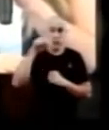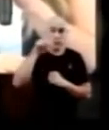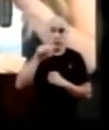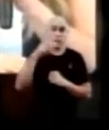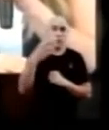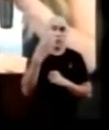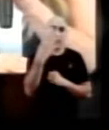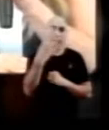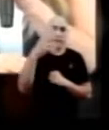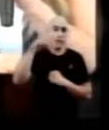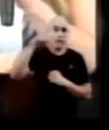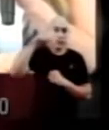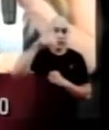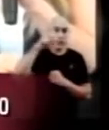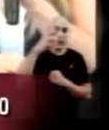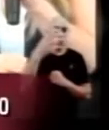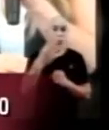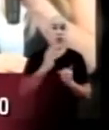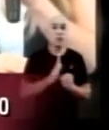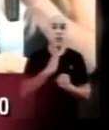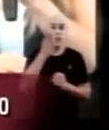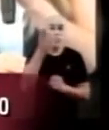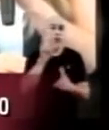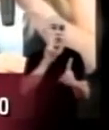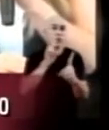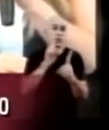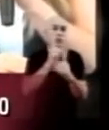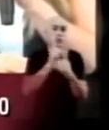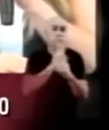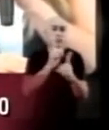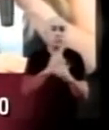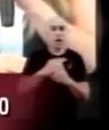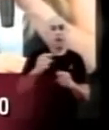102.474 pessoas que procuraram atendimento médico. Destes,